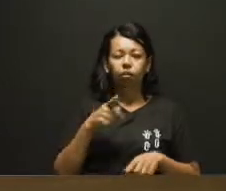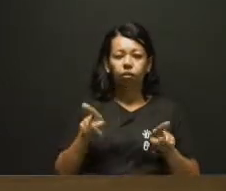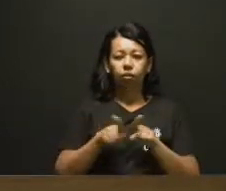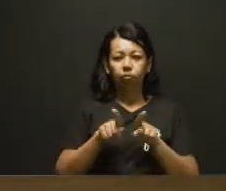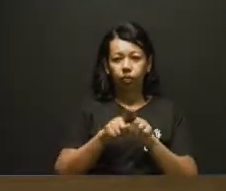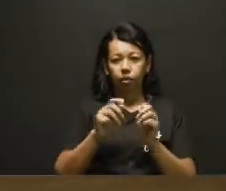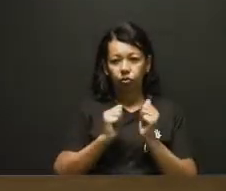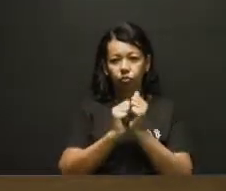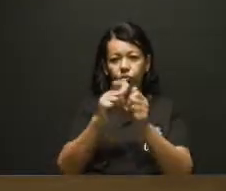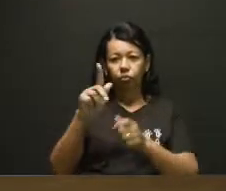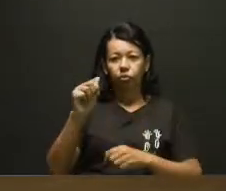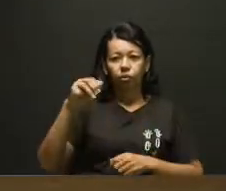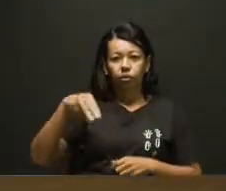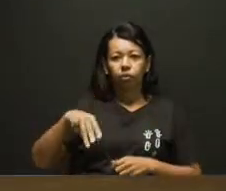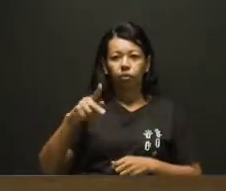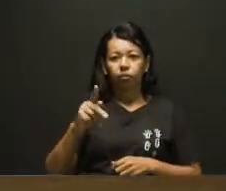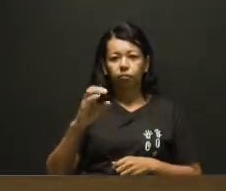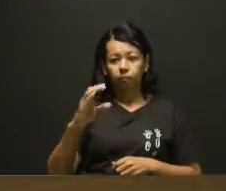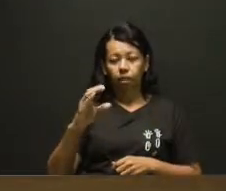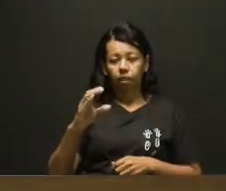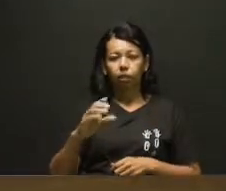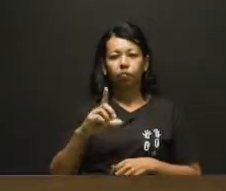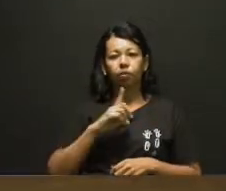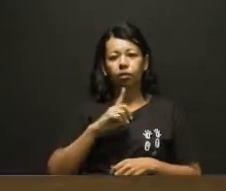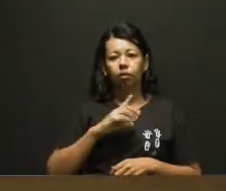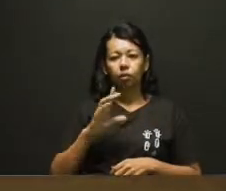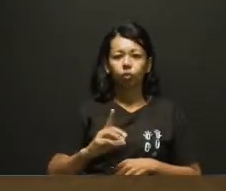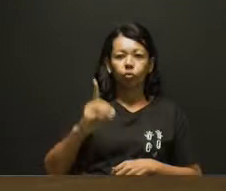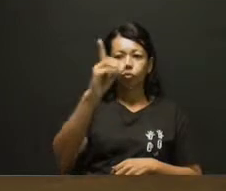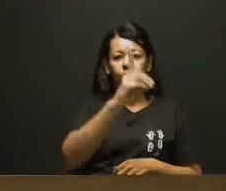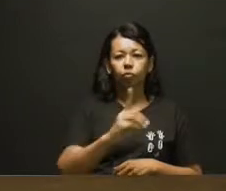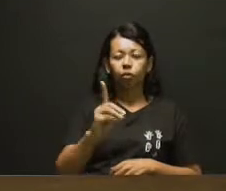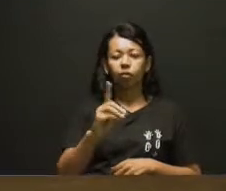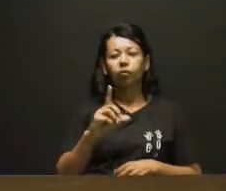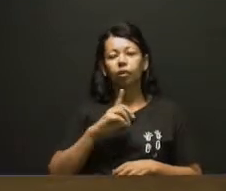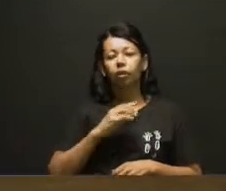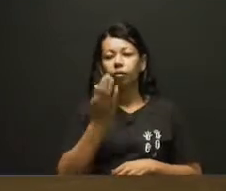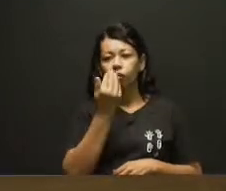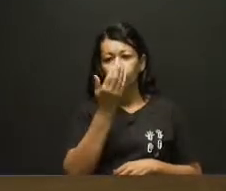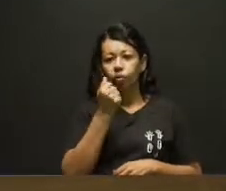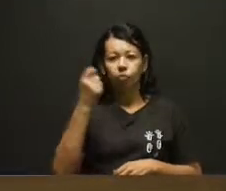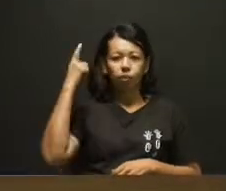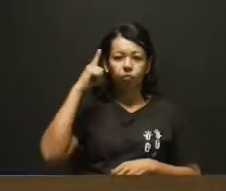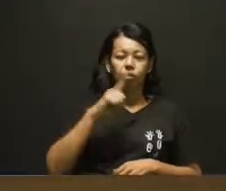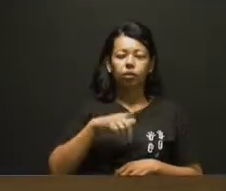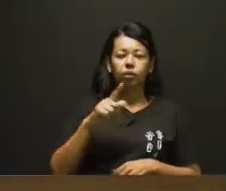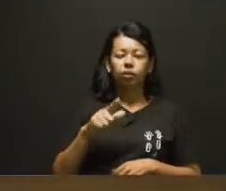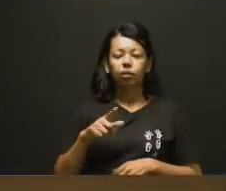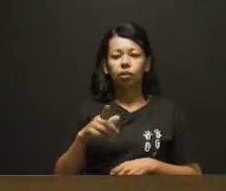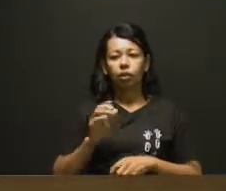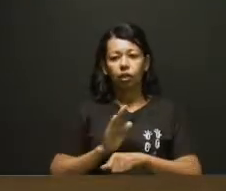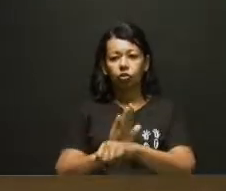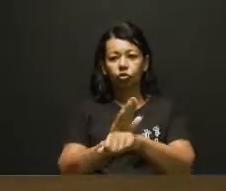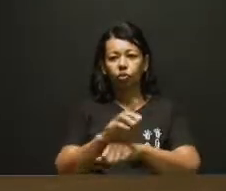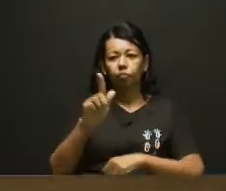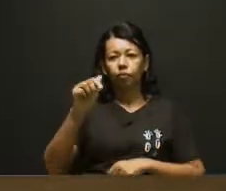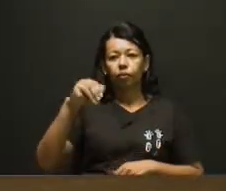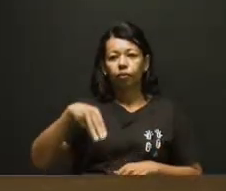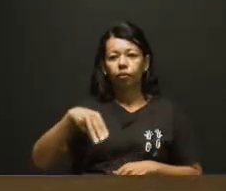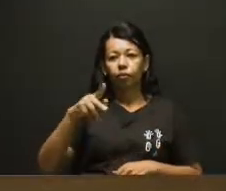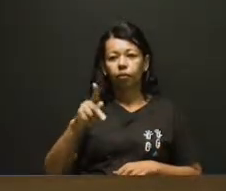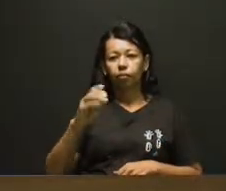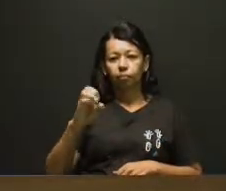junto com o campo é que vai ser domingo agora vai ser um almoço para arrecadar verbas programa pec ou o valor